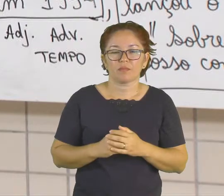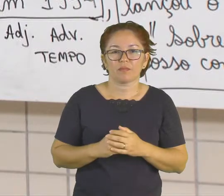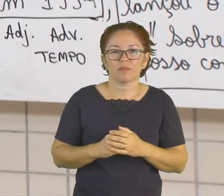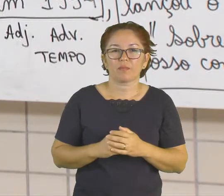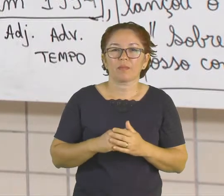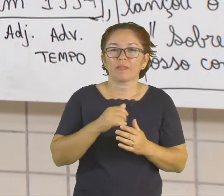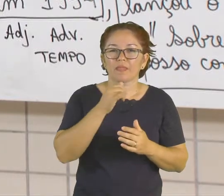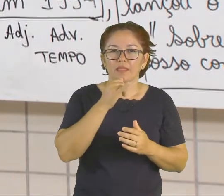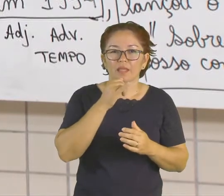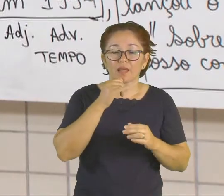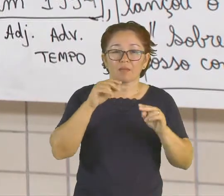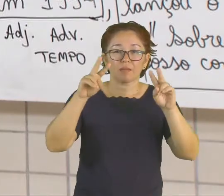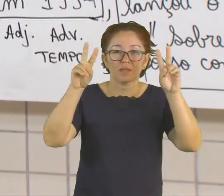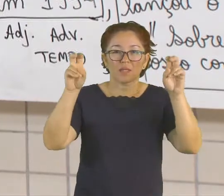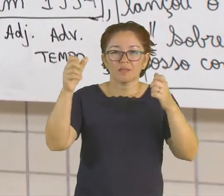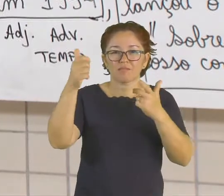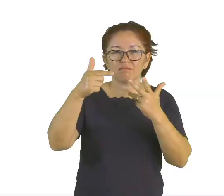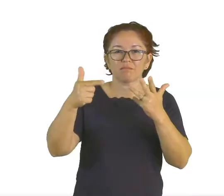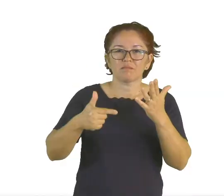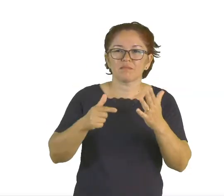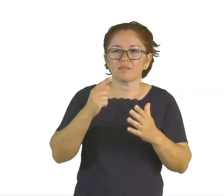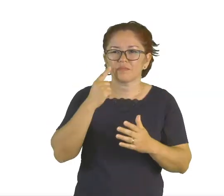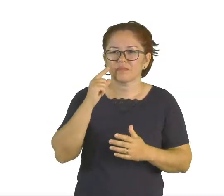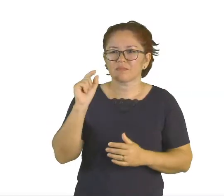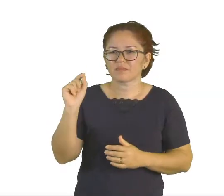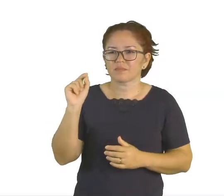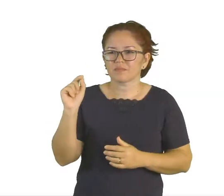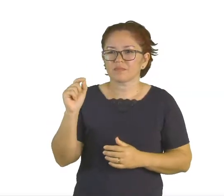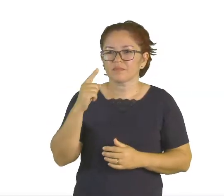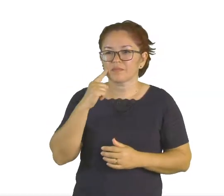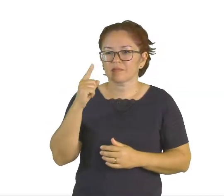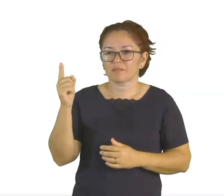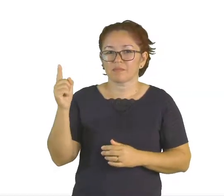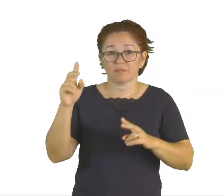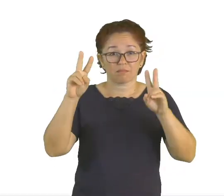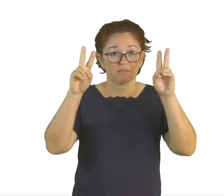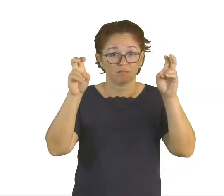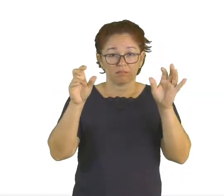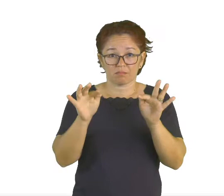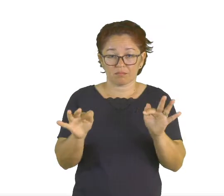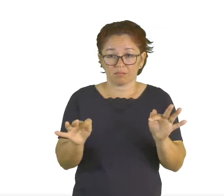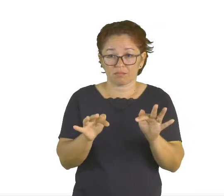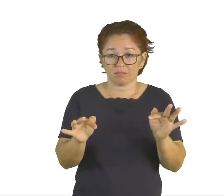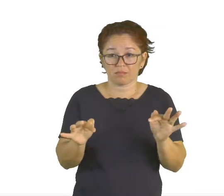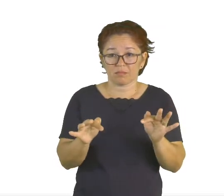aspas que tem? Olha só, a gente tem as aspas simples, que é quando